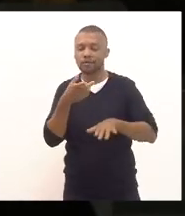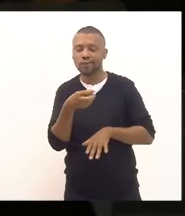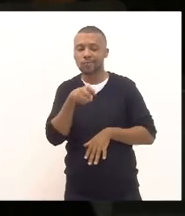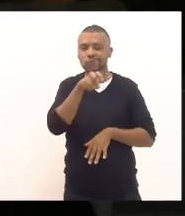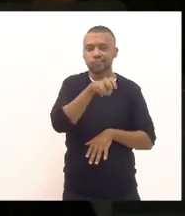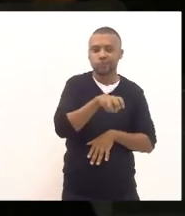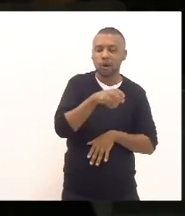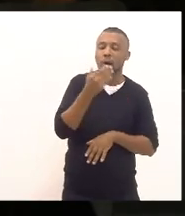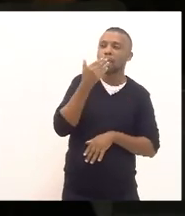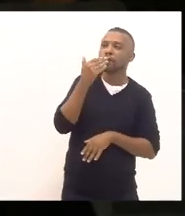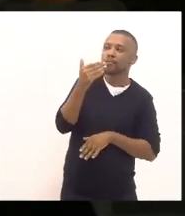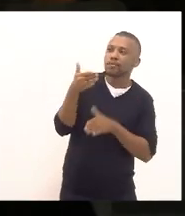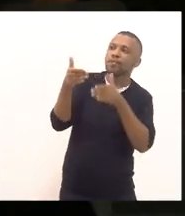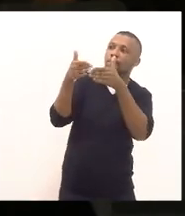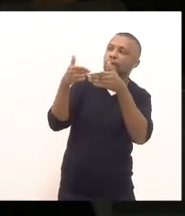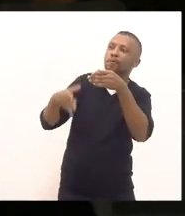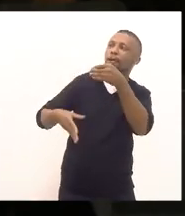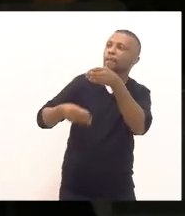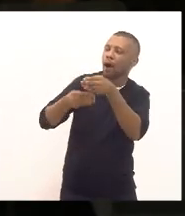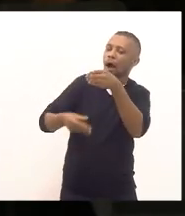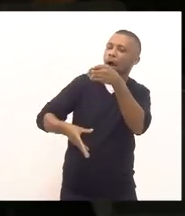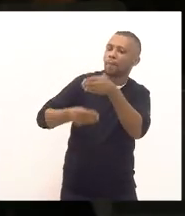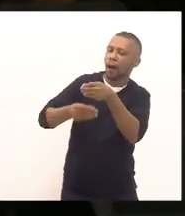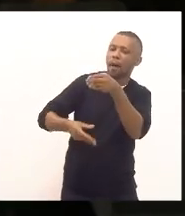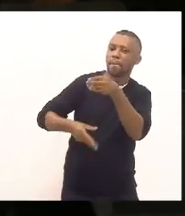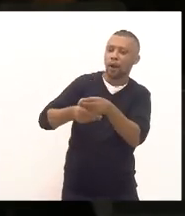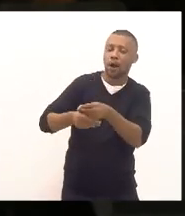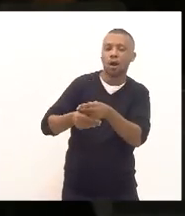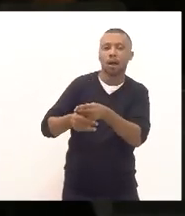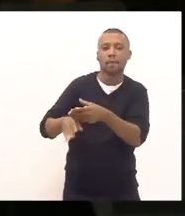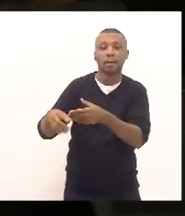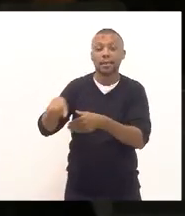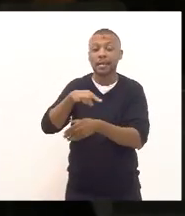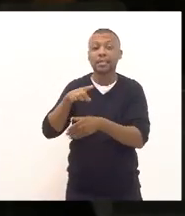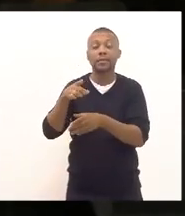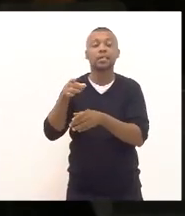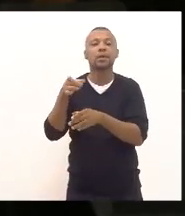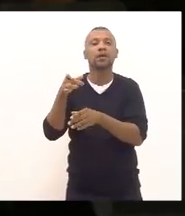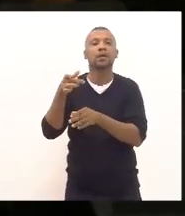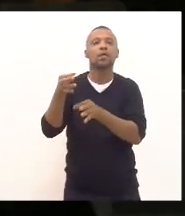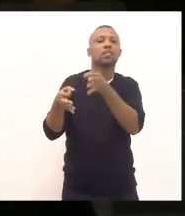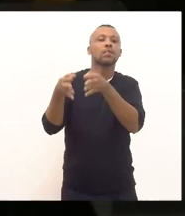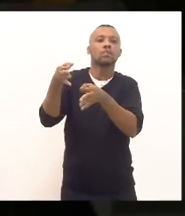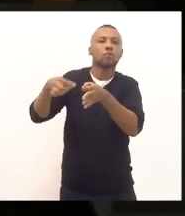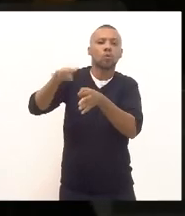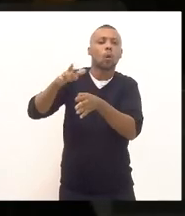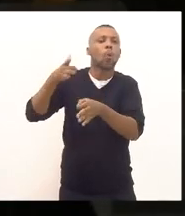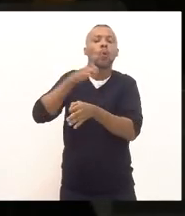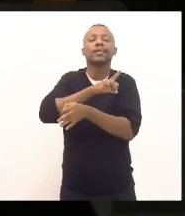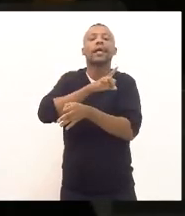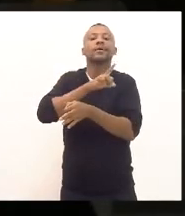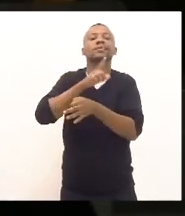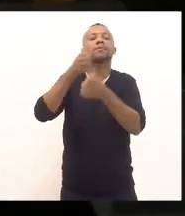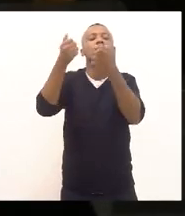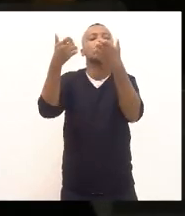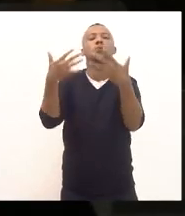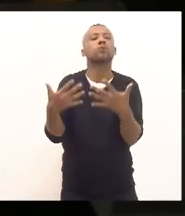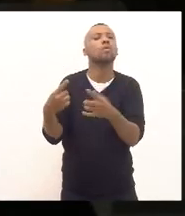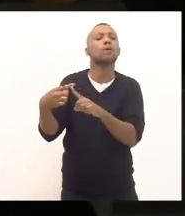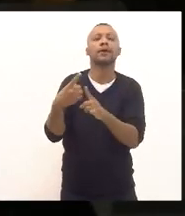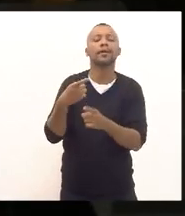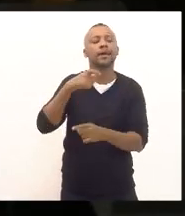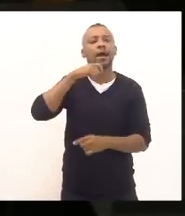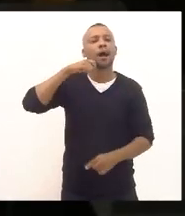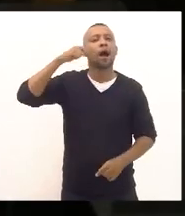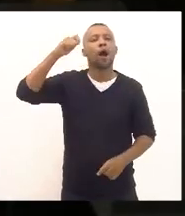pedindo uma parte um toque esses Tribuna justificassem Por que que a